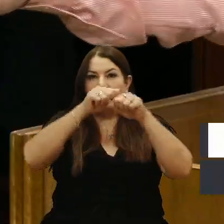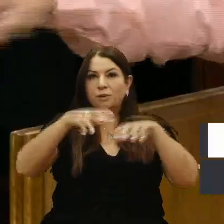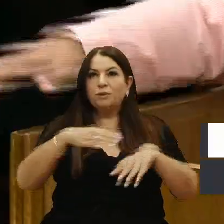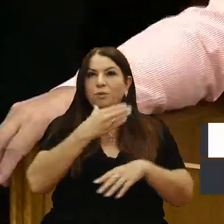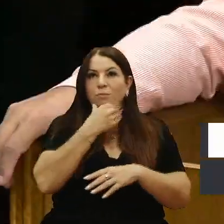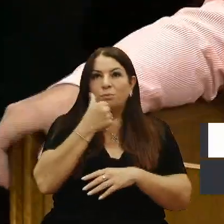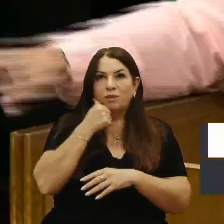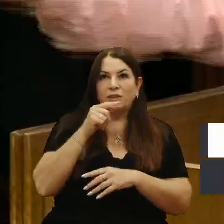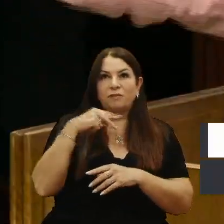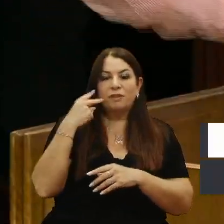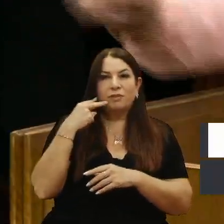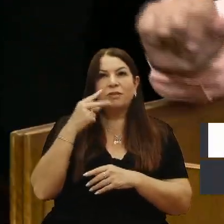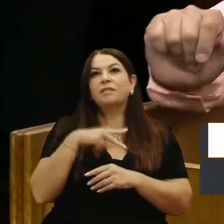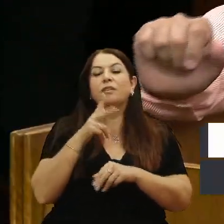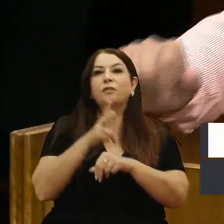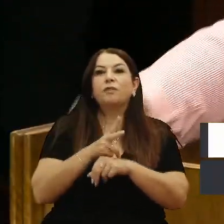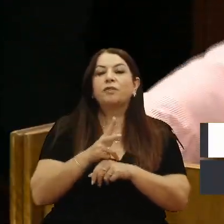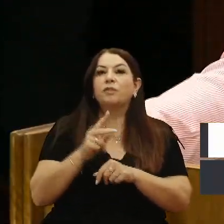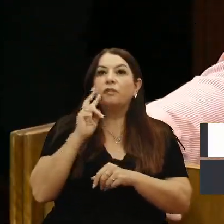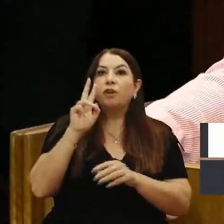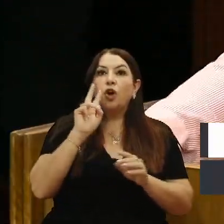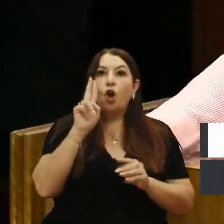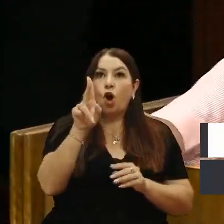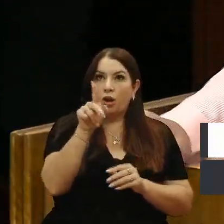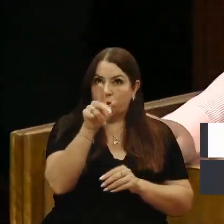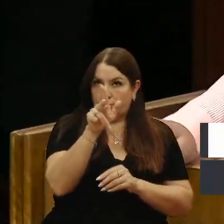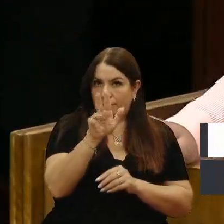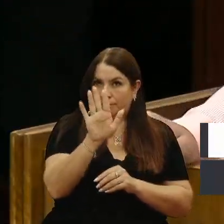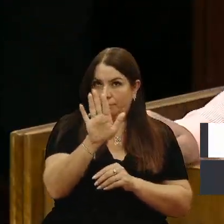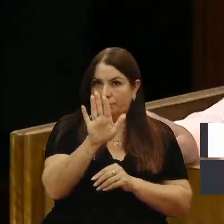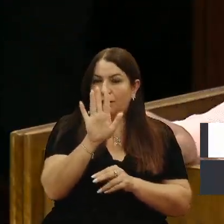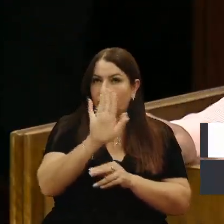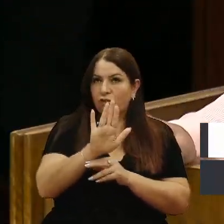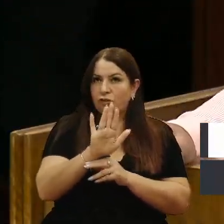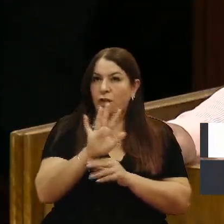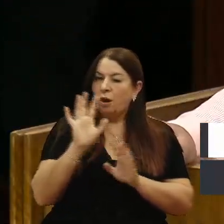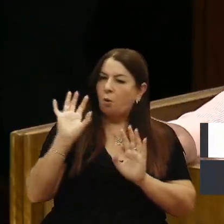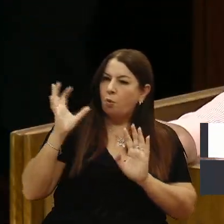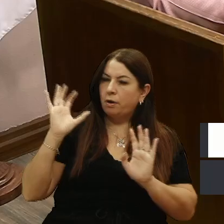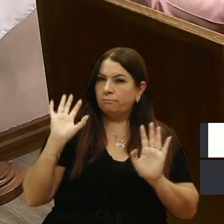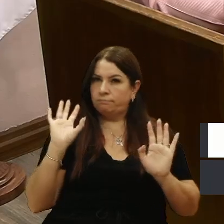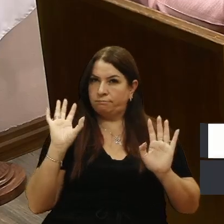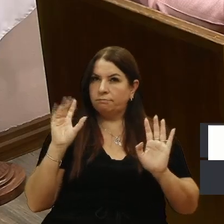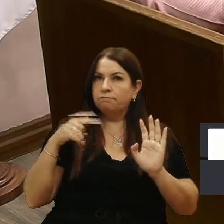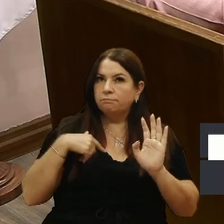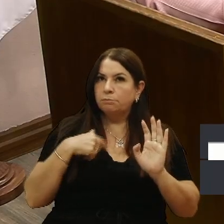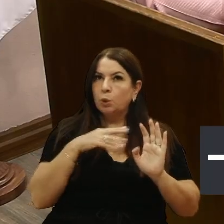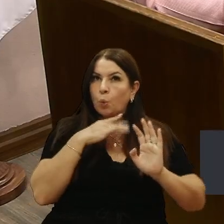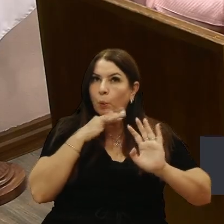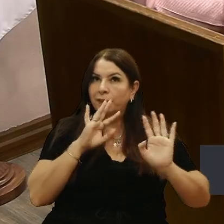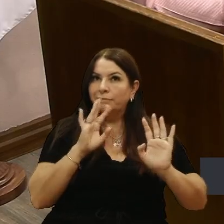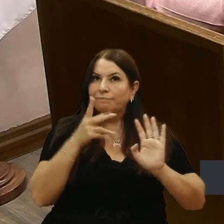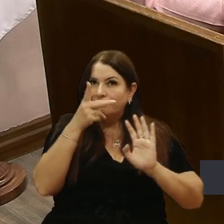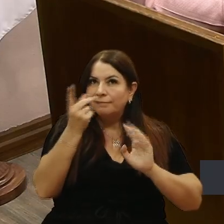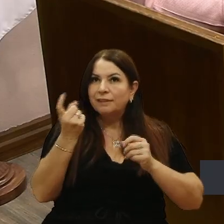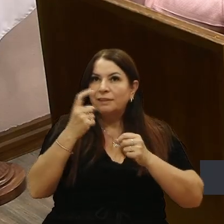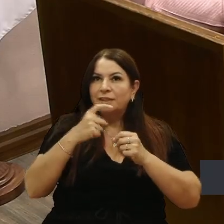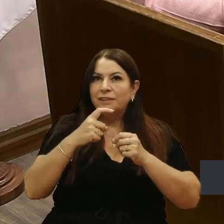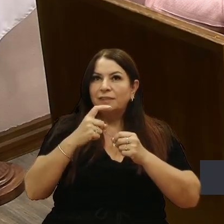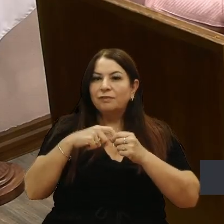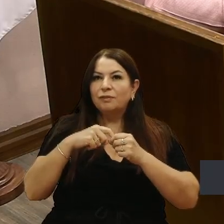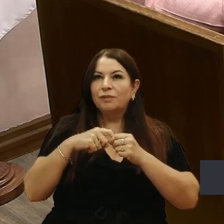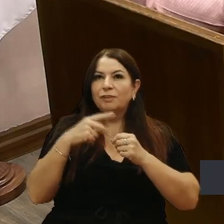vídeo? Tá, eu só quero que vocês olhem isso aqui, ó. Já que é para deixar um climão, nós estamos num clima meio ruim, volta,